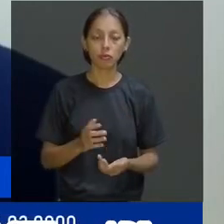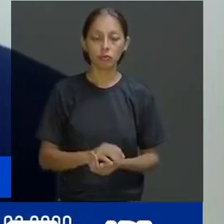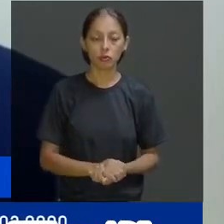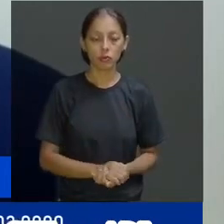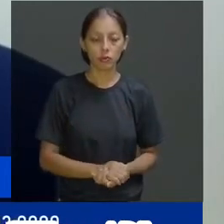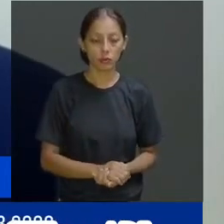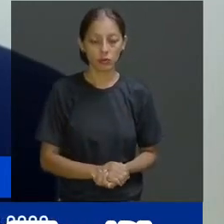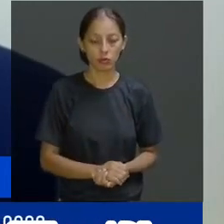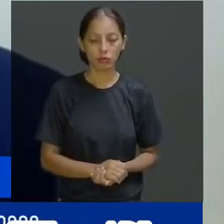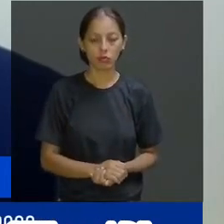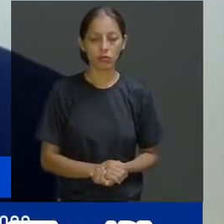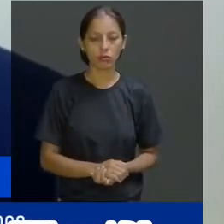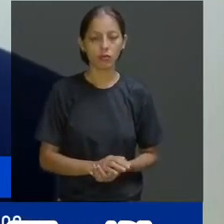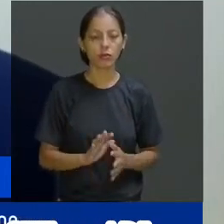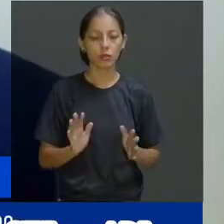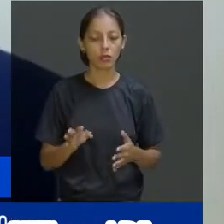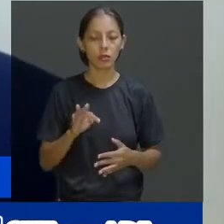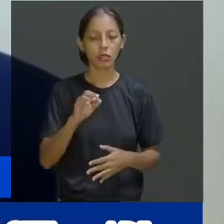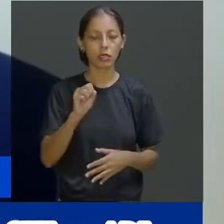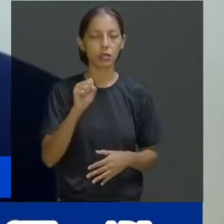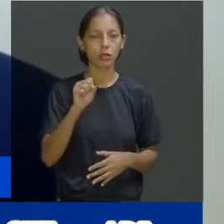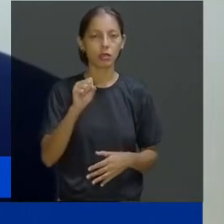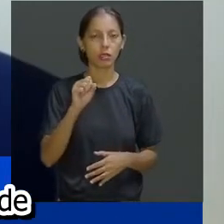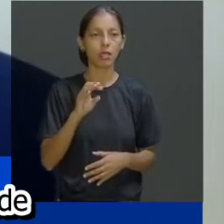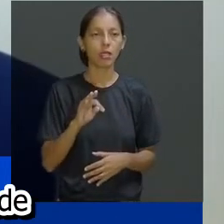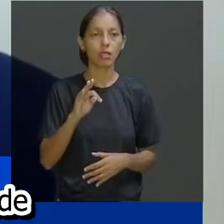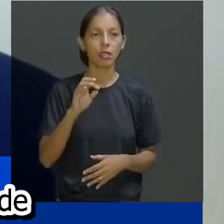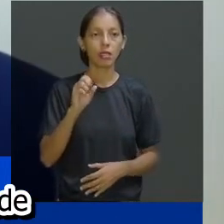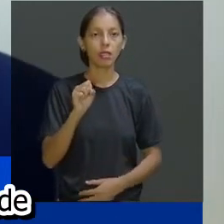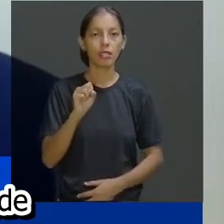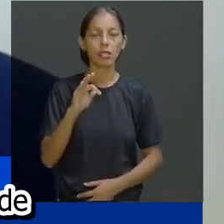considerada constitucional pelo STF na ADI